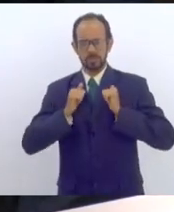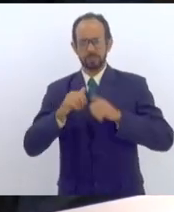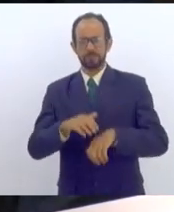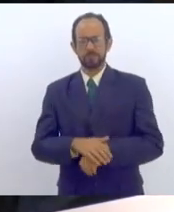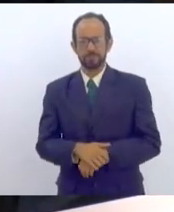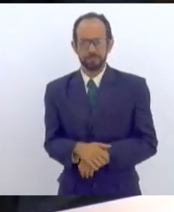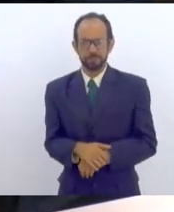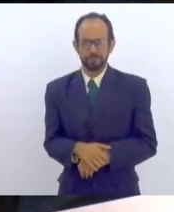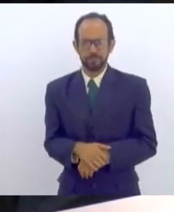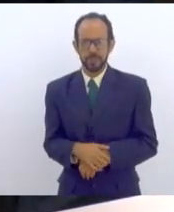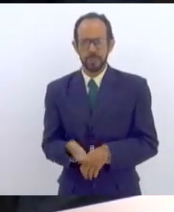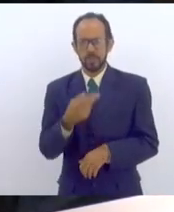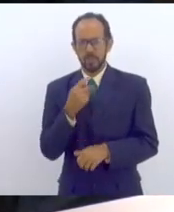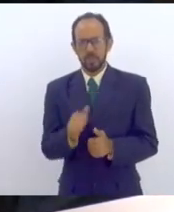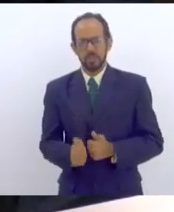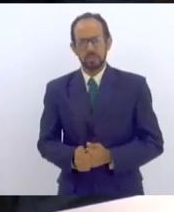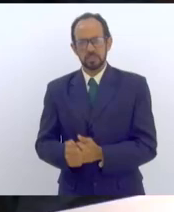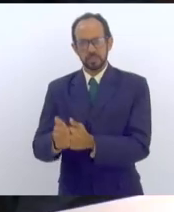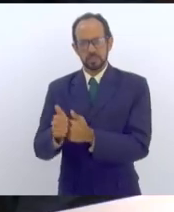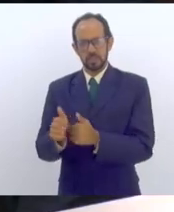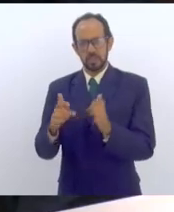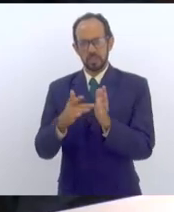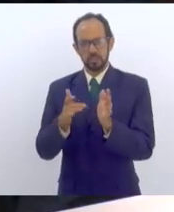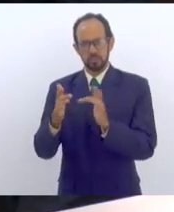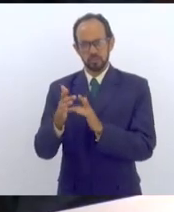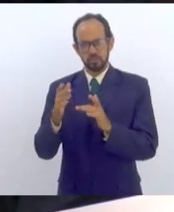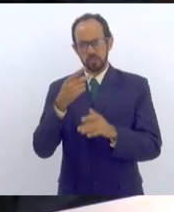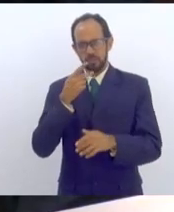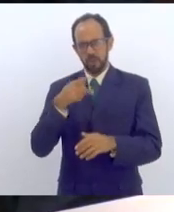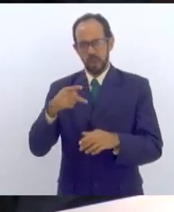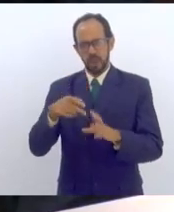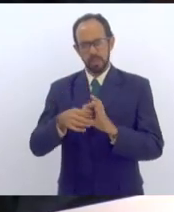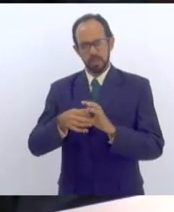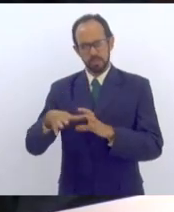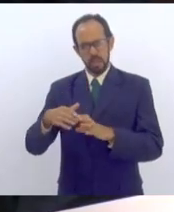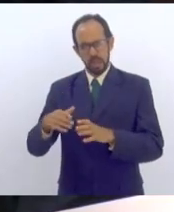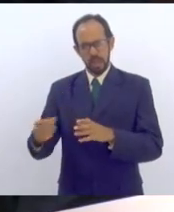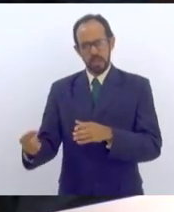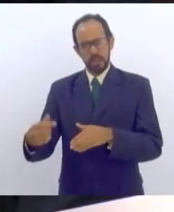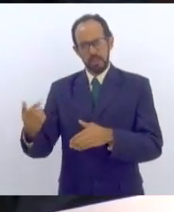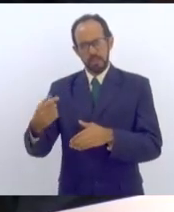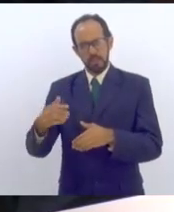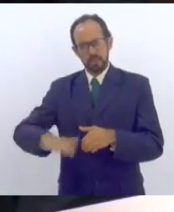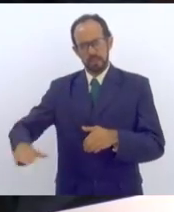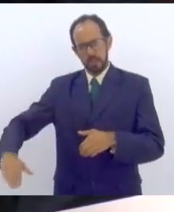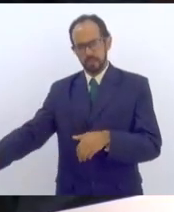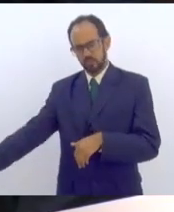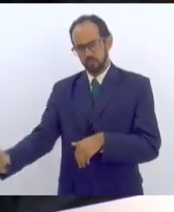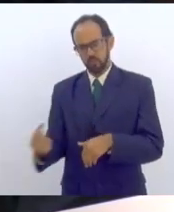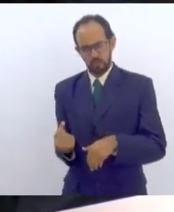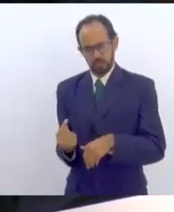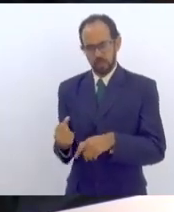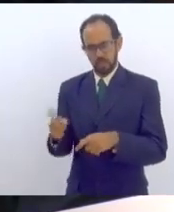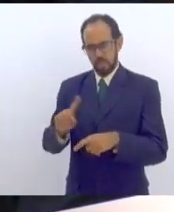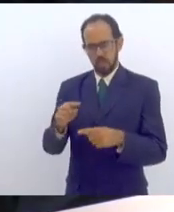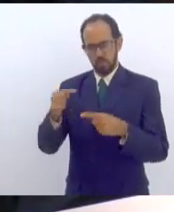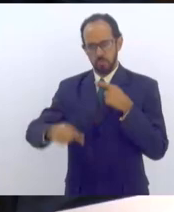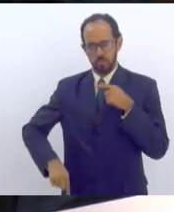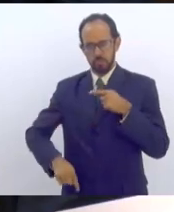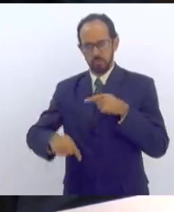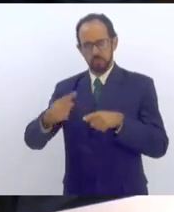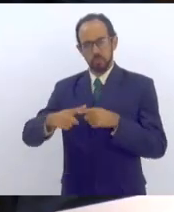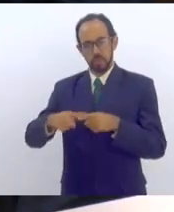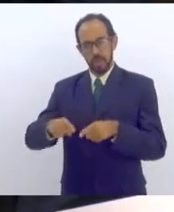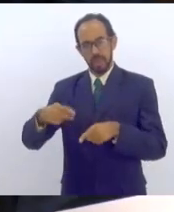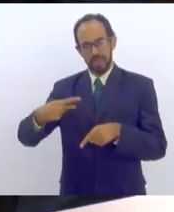na palavra de Jesus: deixai vir a mim as crianças e não os impeçais, porque dos tais é o reino